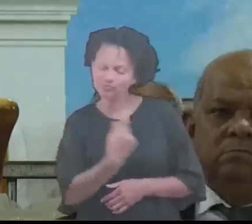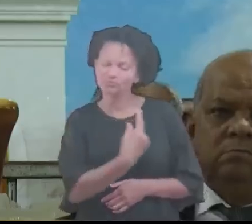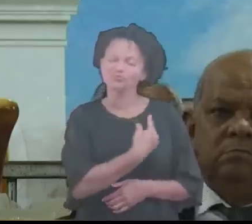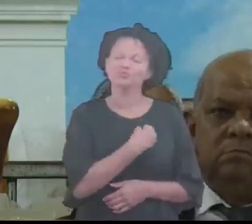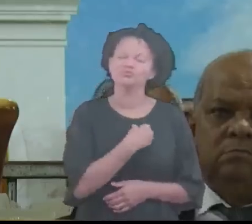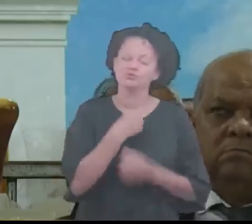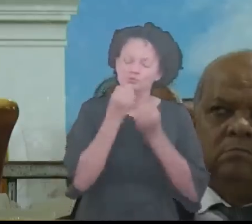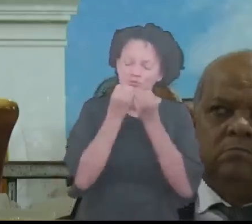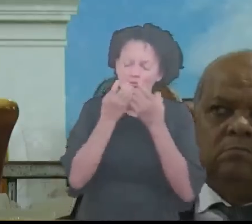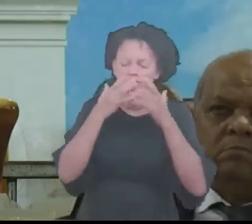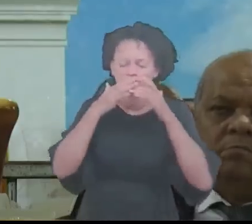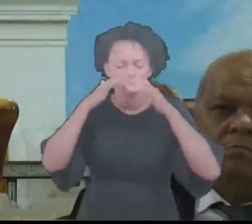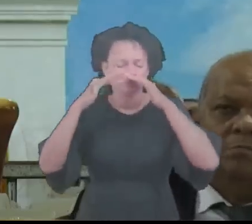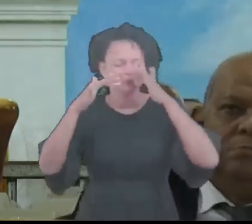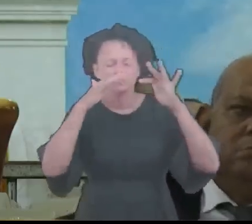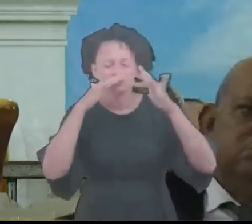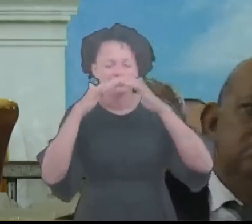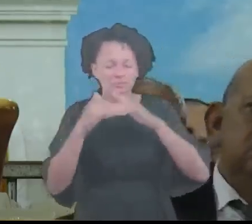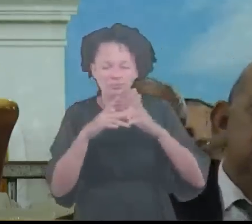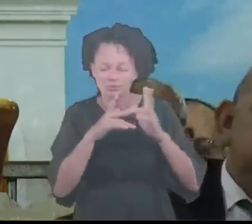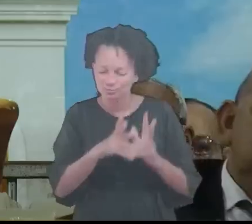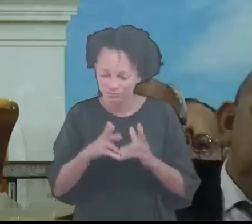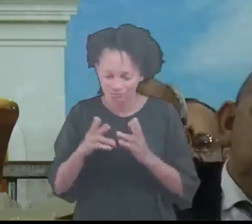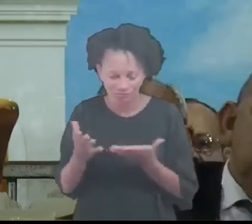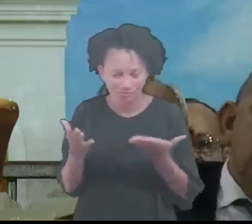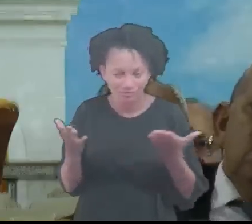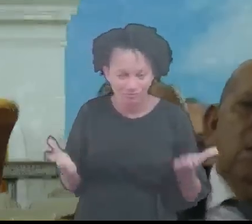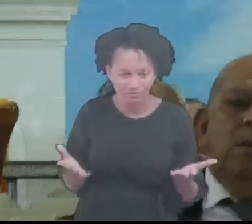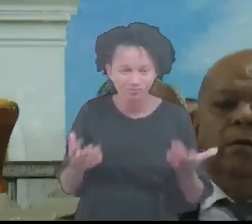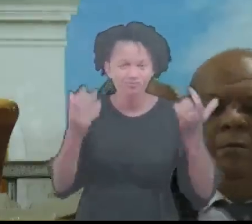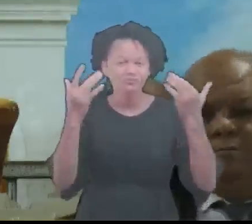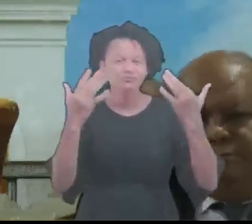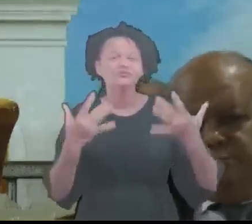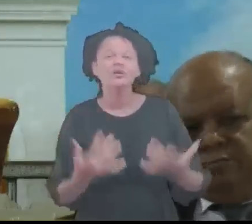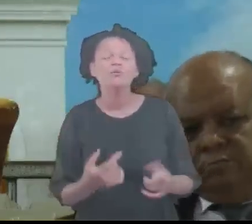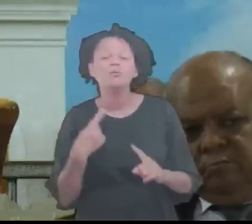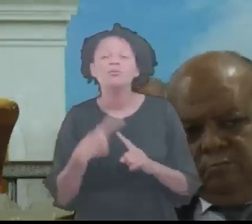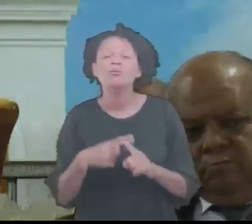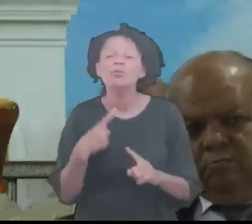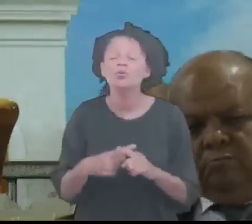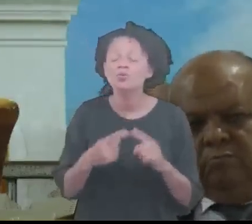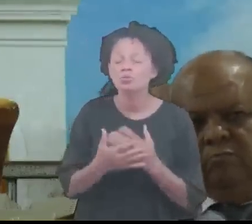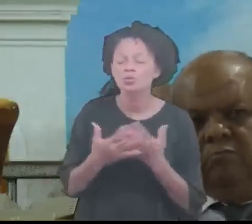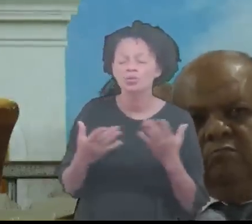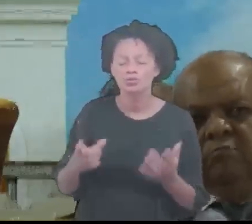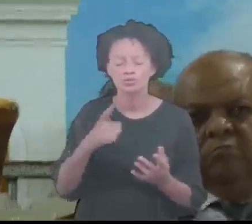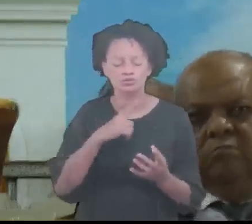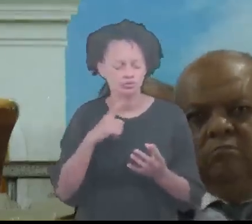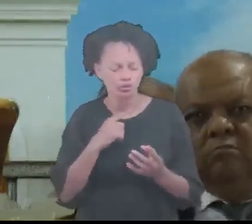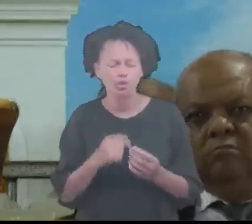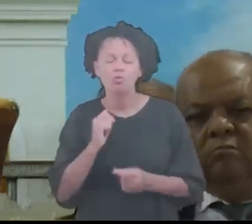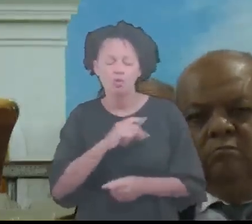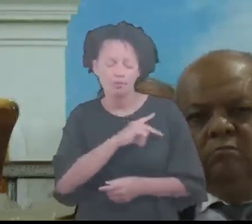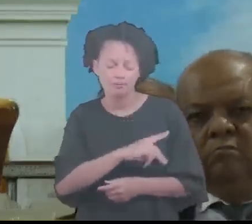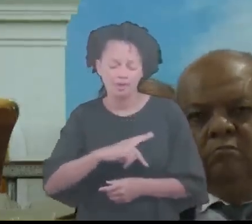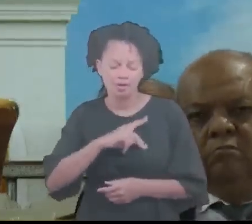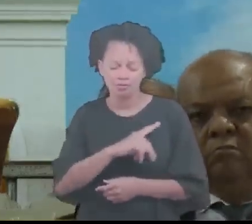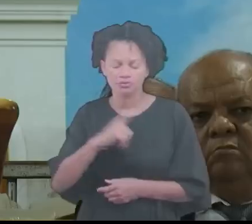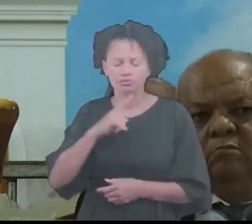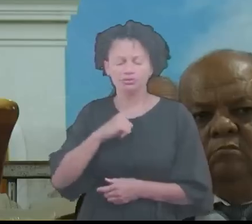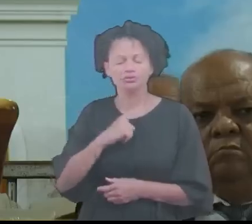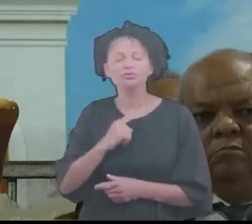o bom cheiro de Cristo. Foi assim ou não foi que ele disse? Foi assim ou não foi que ele disse? Por quê? Porque ele tinha o que no peito? O que era que Paulo tinha no peito,